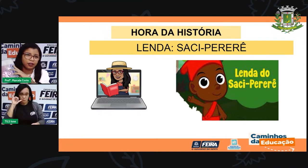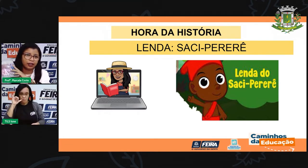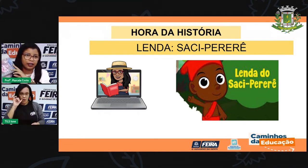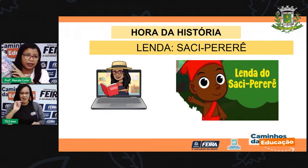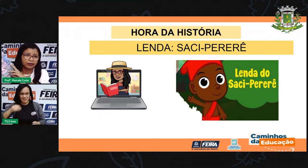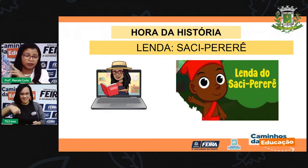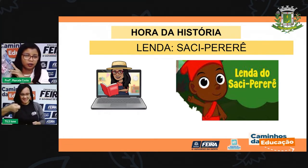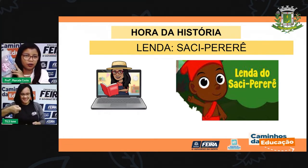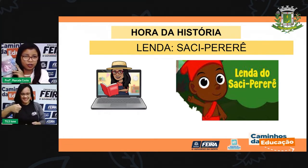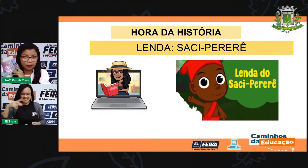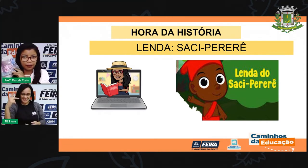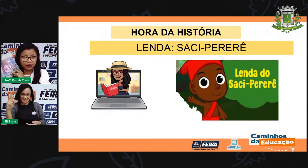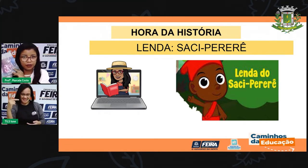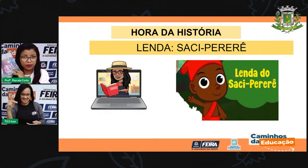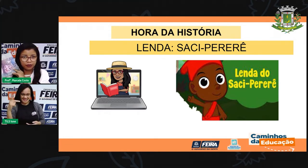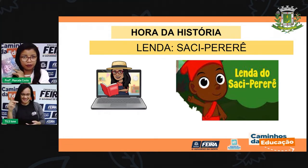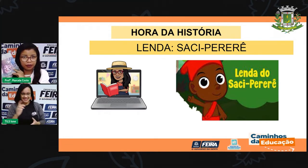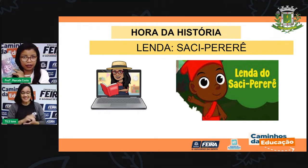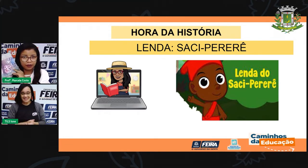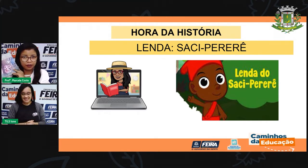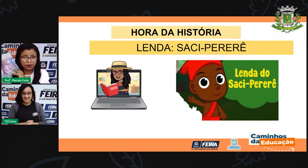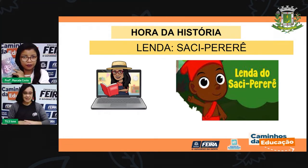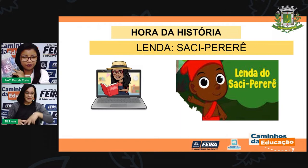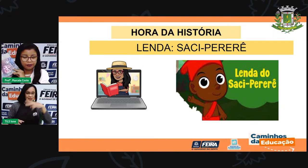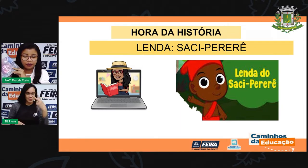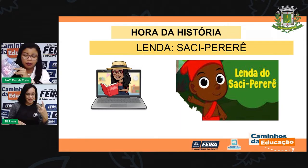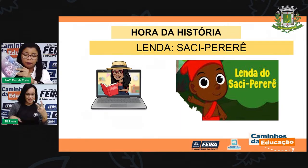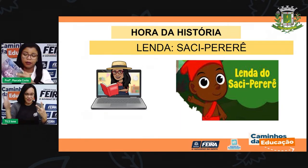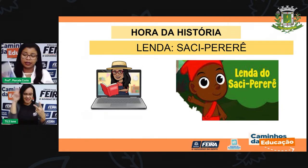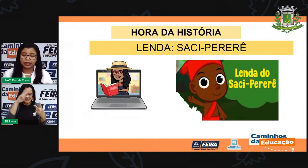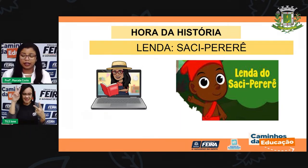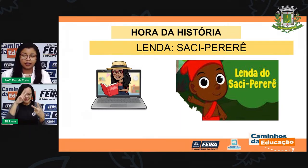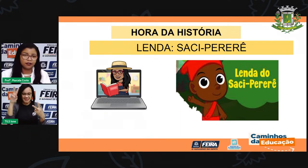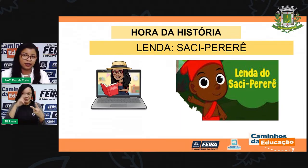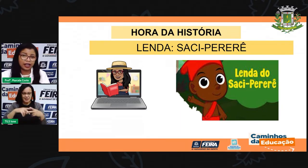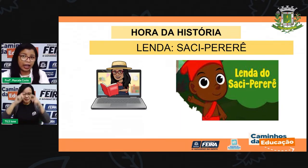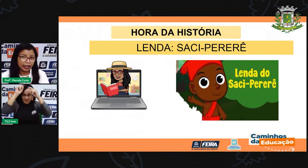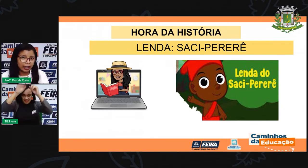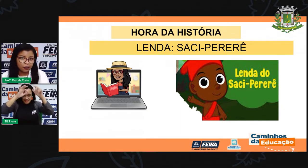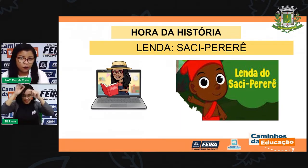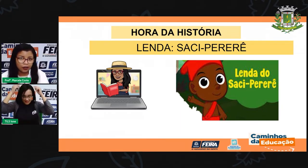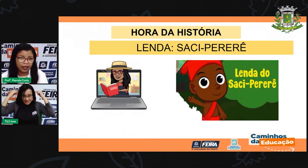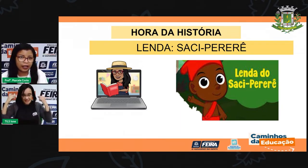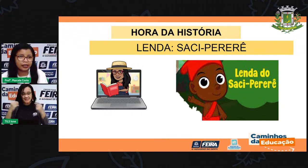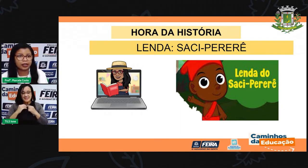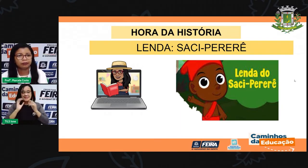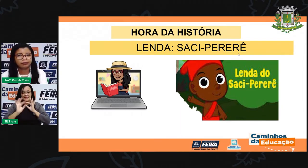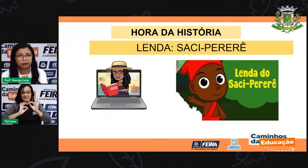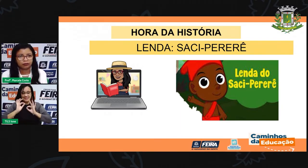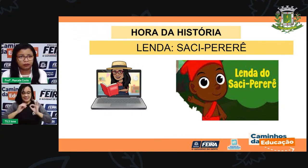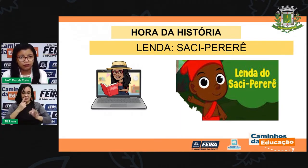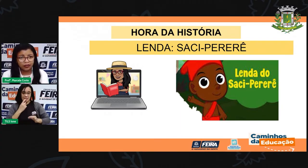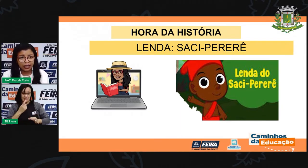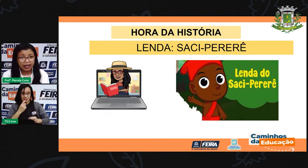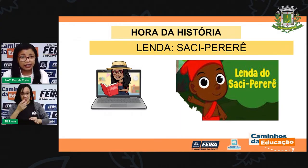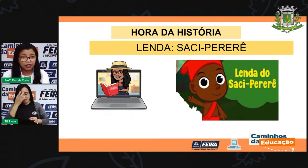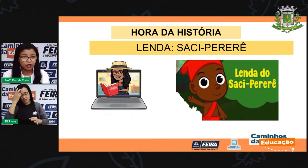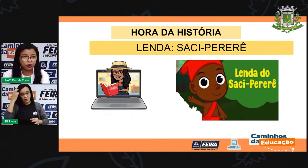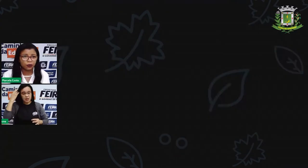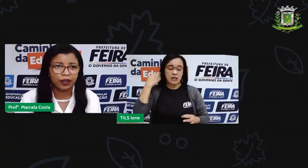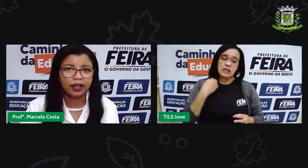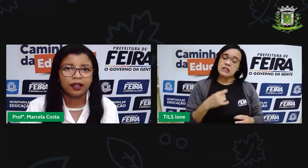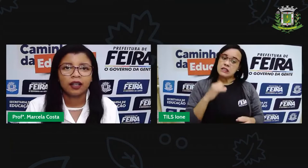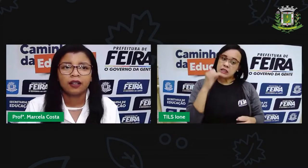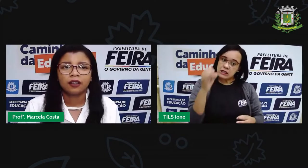nesse livro aqui, Dois Chapeuzinhos Vermelhos. Pois é, se você ainda não conhece